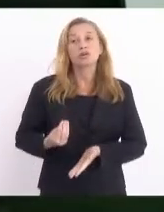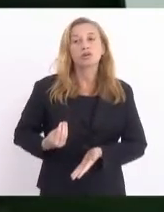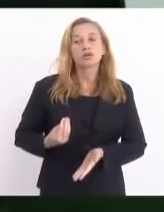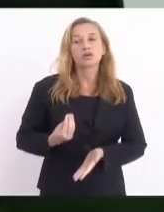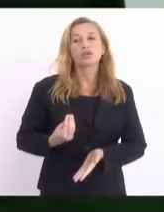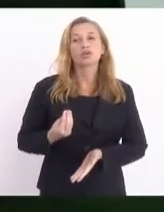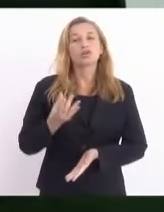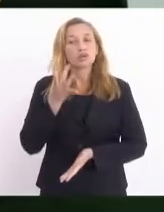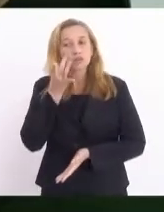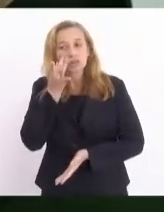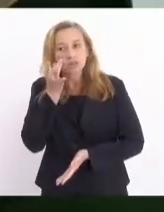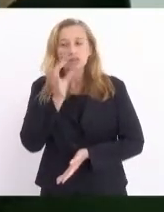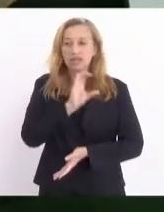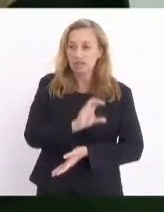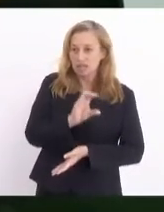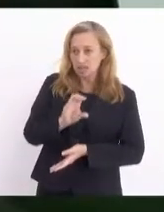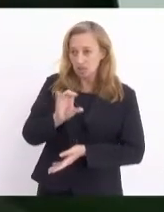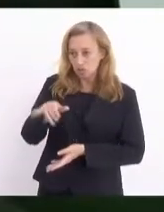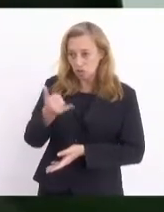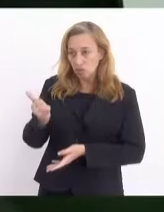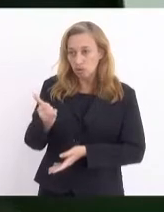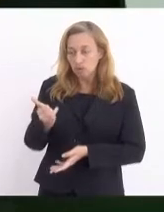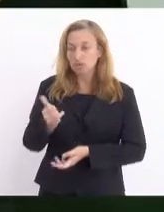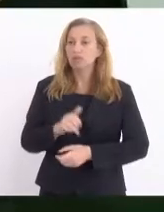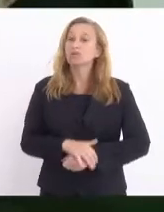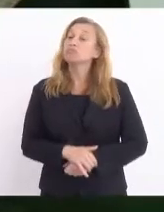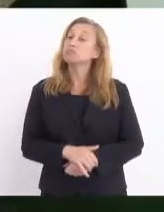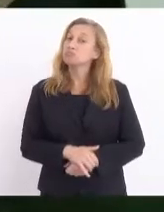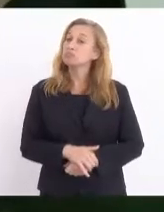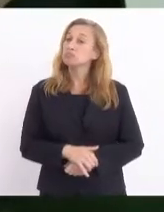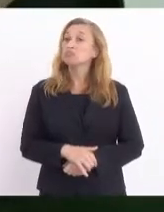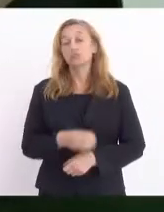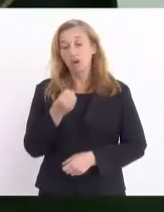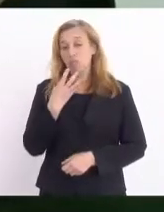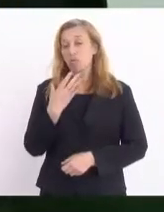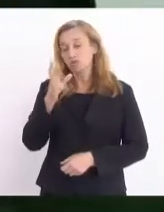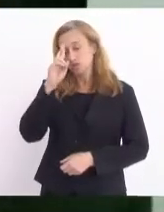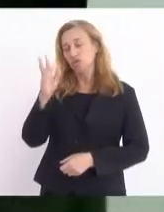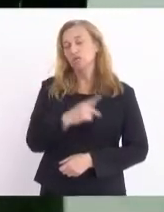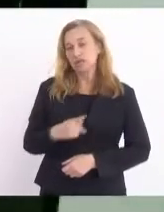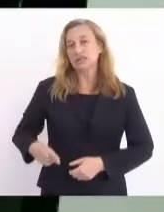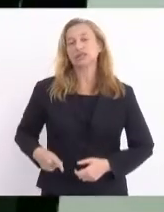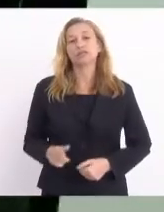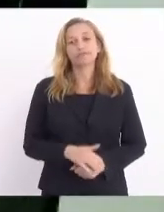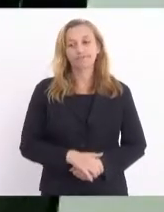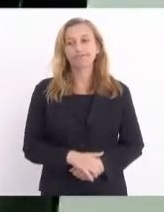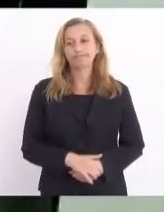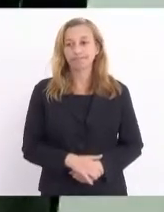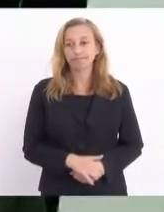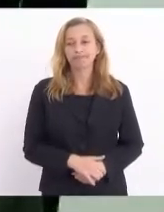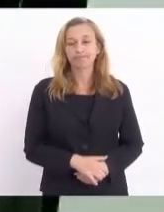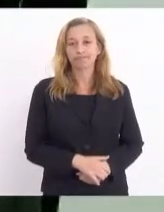da CCJ, seria bastante oportuno, senhora presidente.